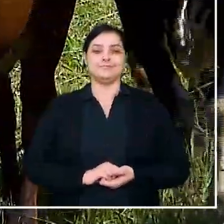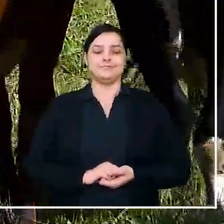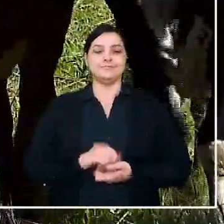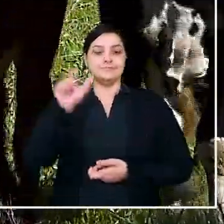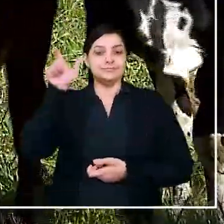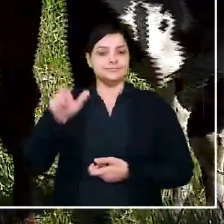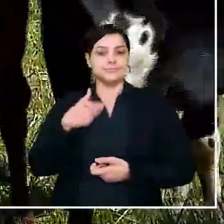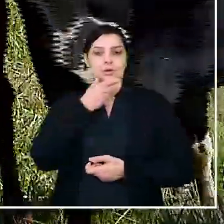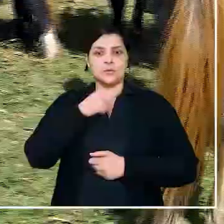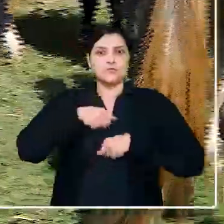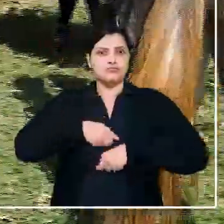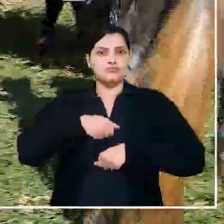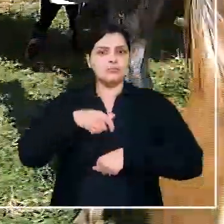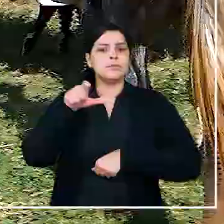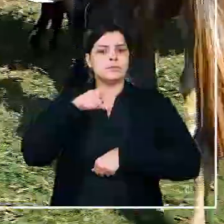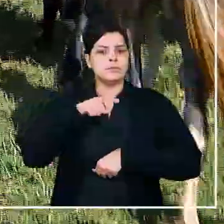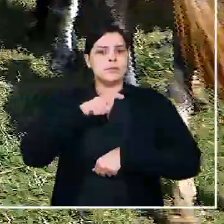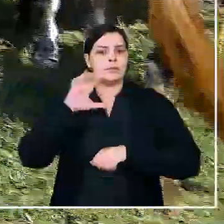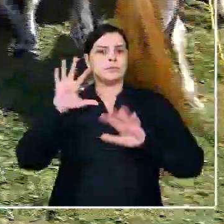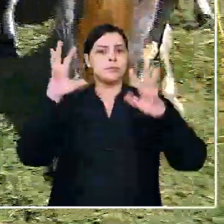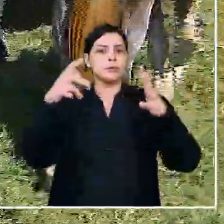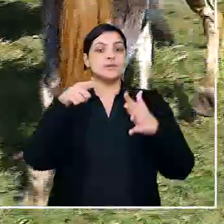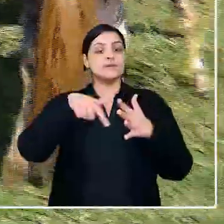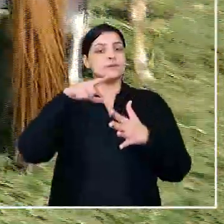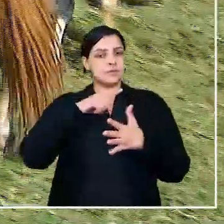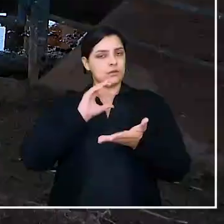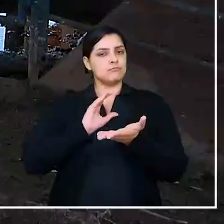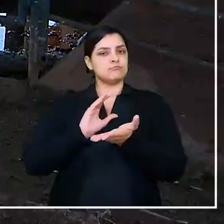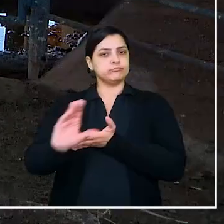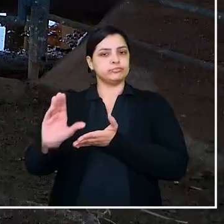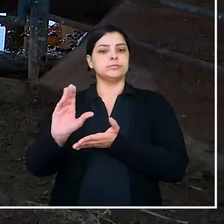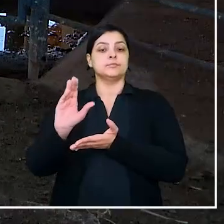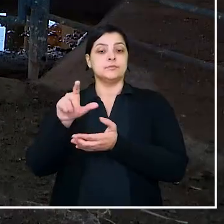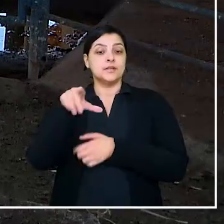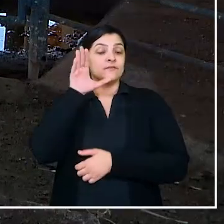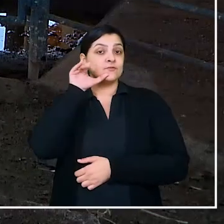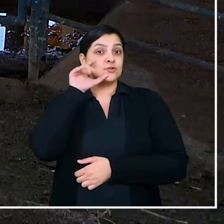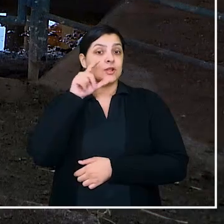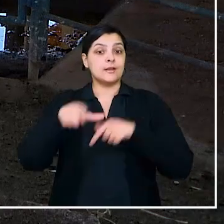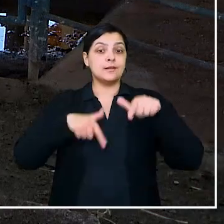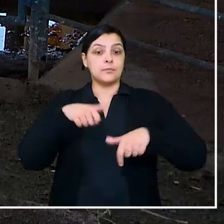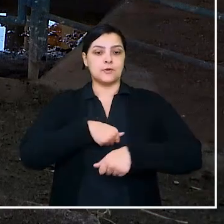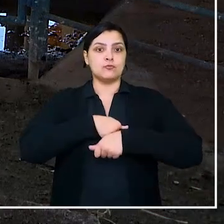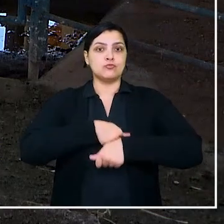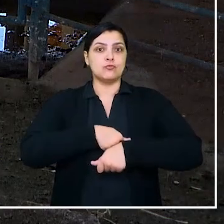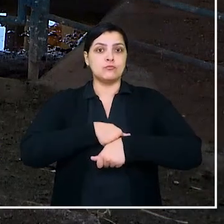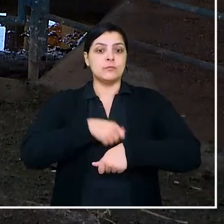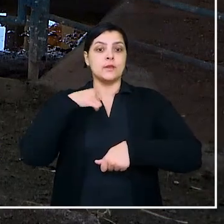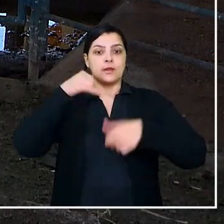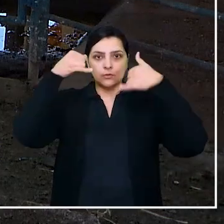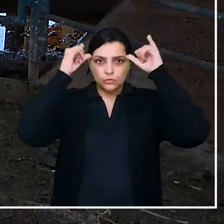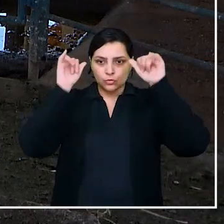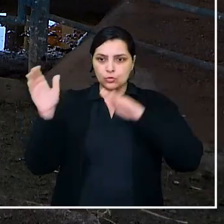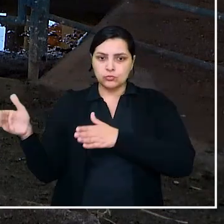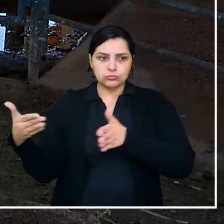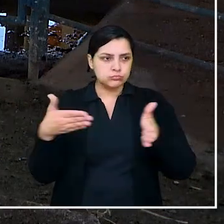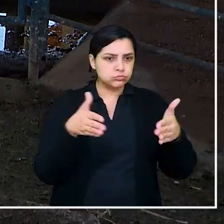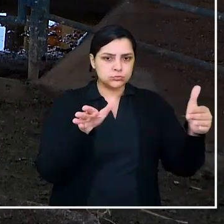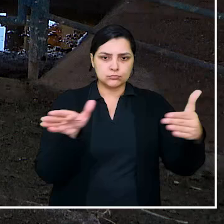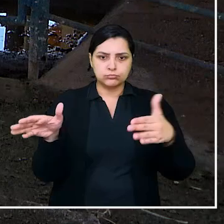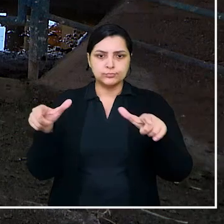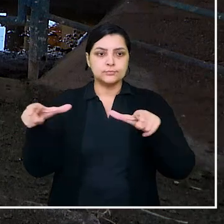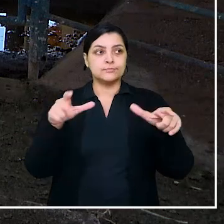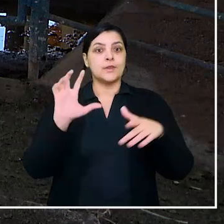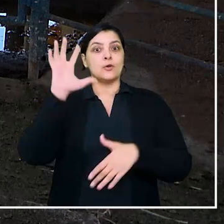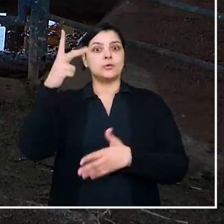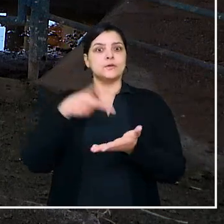Capataz ferido durante manejo de animais tem direito à indenização. O empregado trabalhava a cavalo conduzindo touros de um pasto para outro